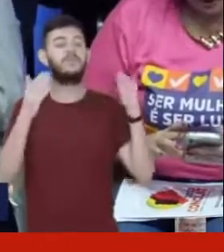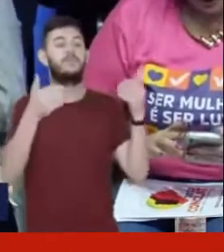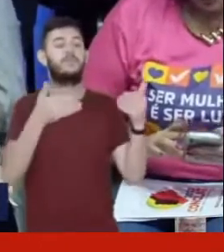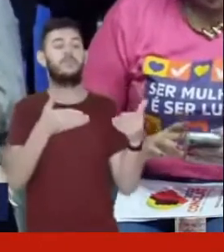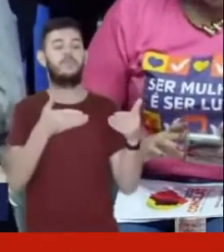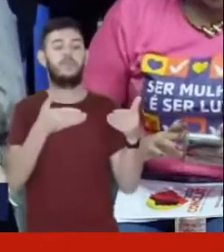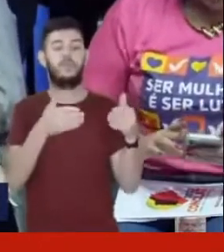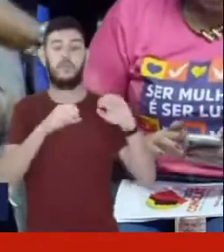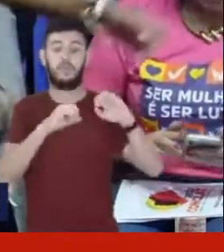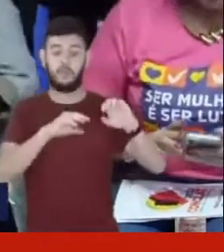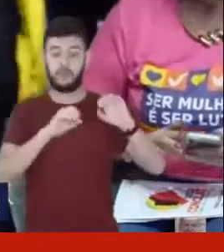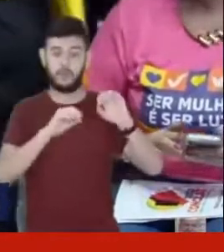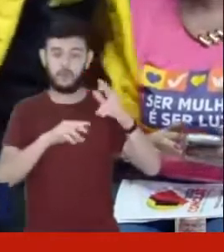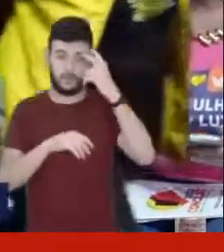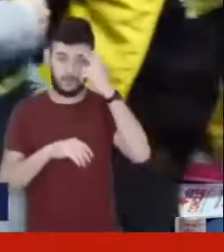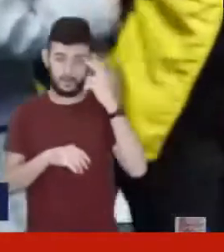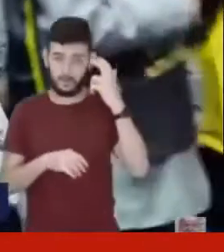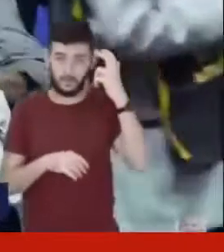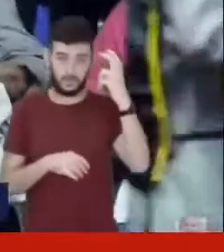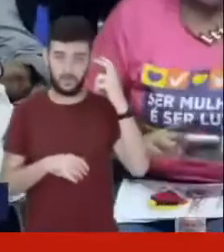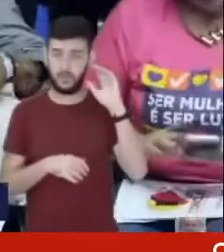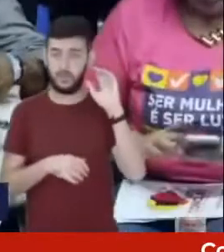Já estou sendo empurrado aqui.